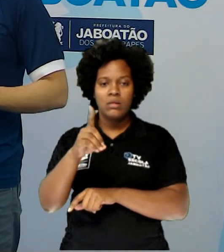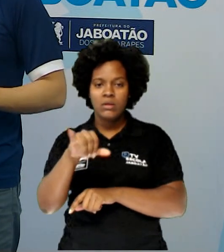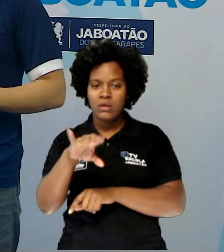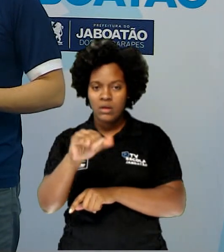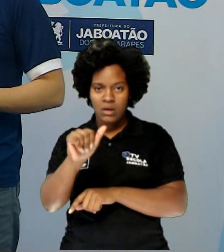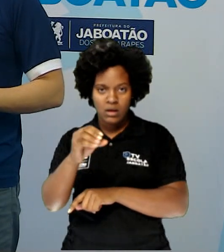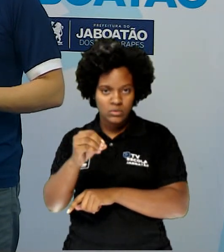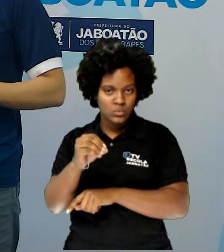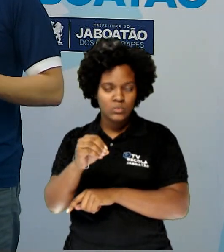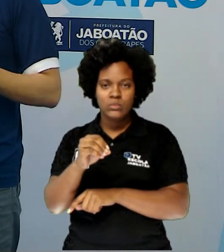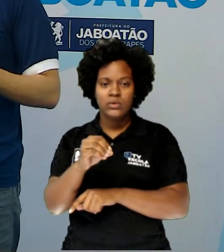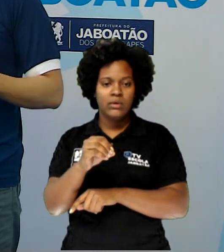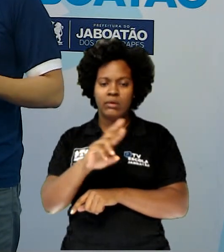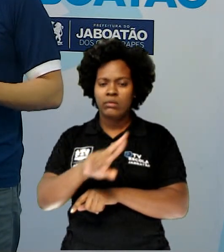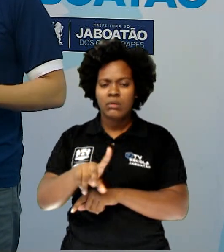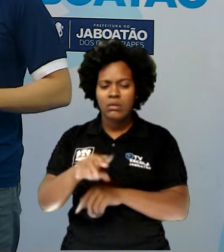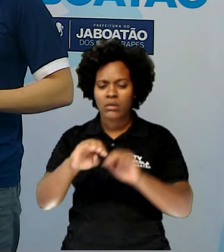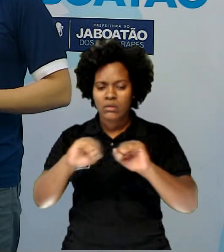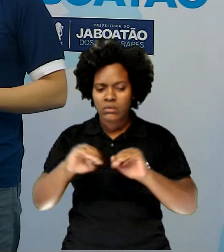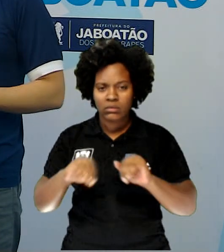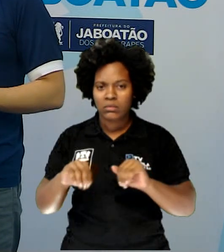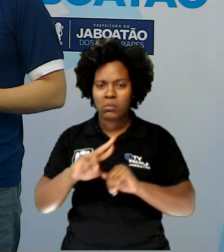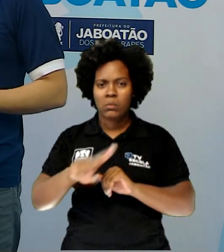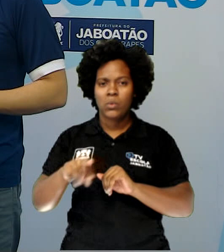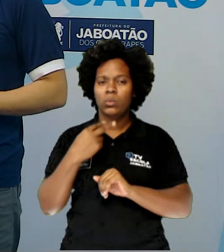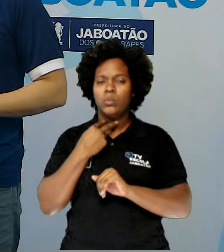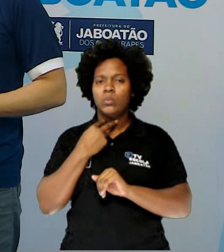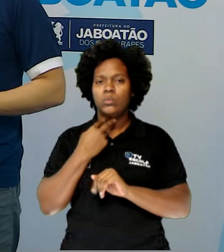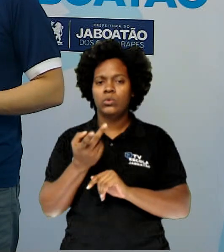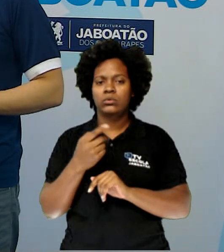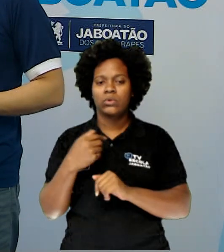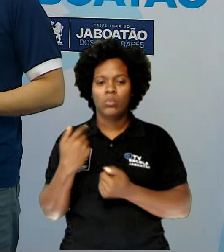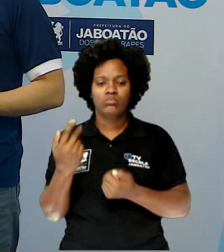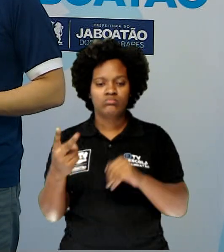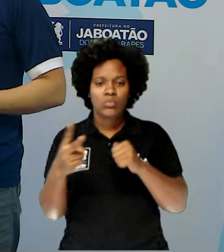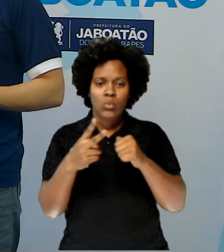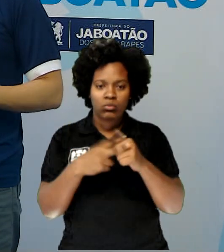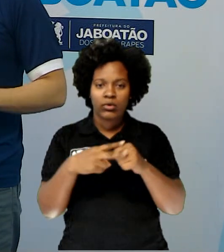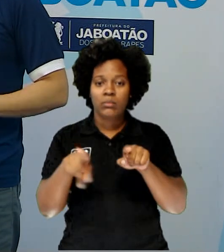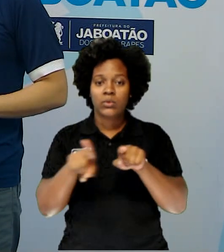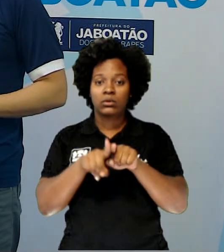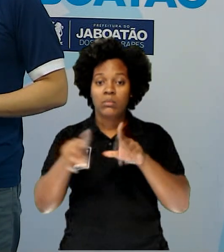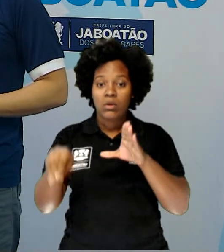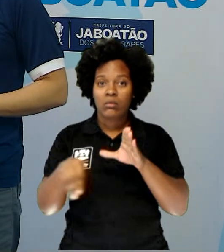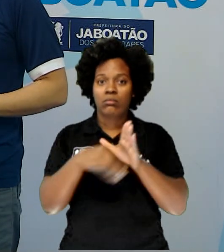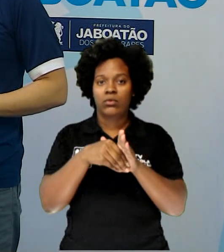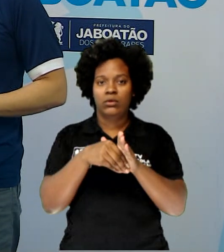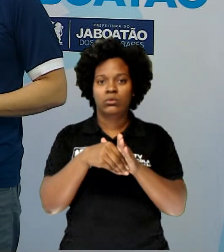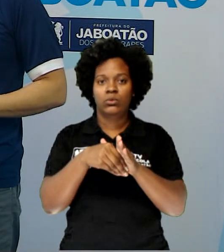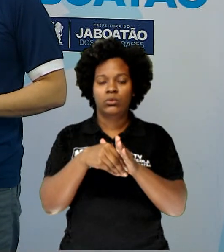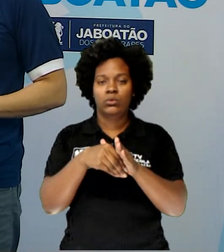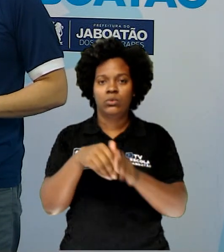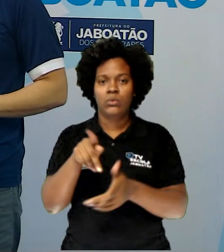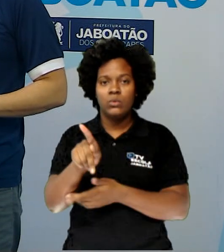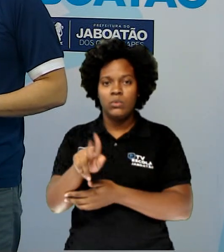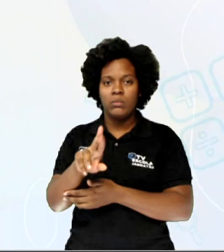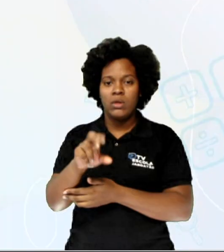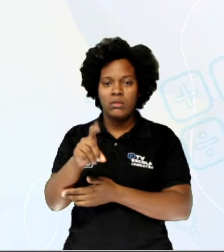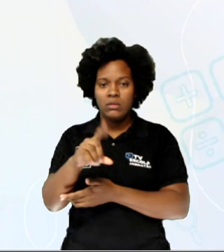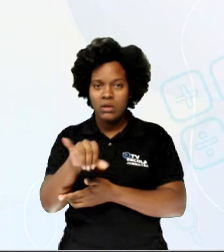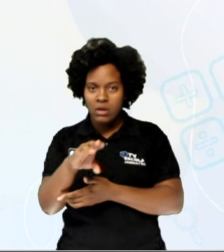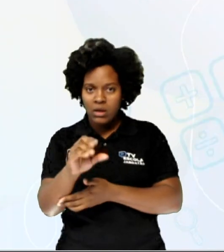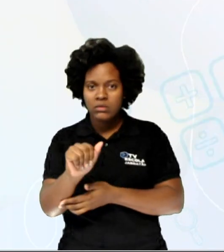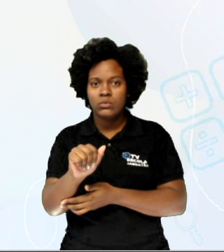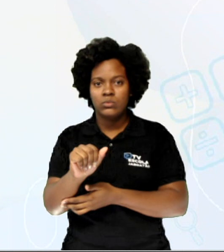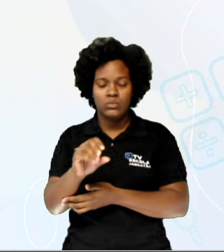sujeito e predicado. Sabemos também que o verbo faz parte do predicado, então a vírgula foi usada de maneira equivocada.